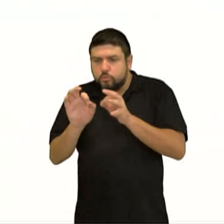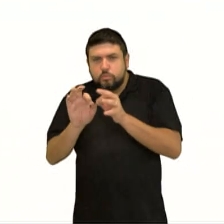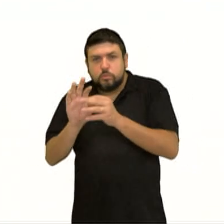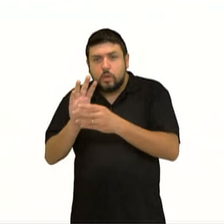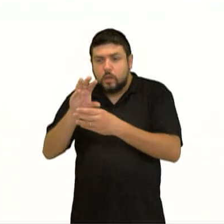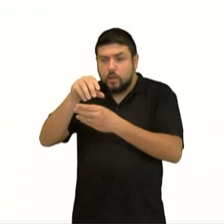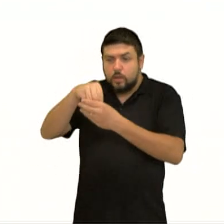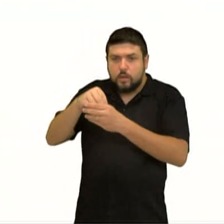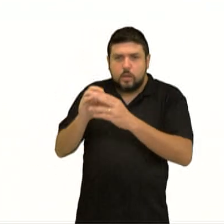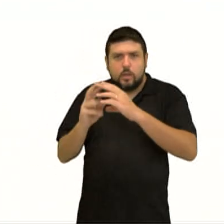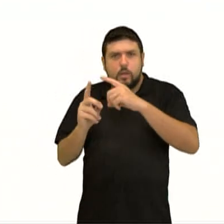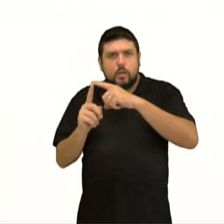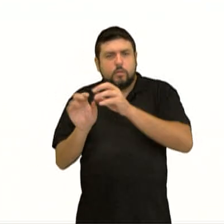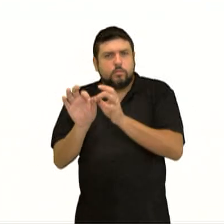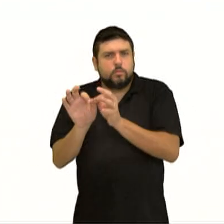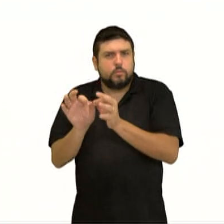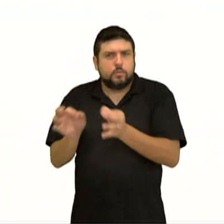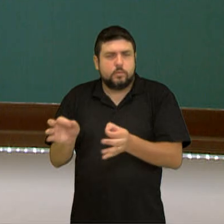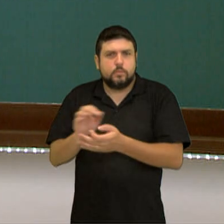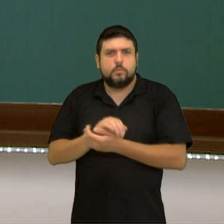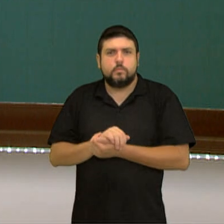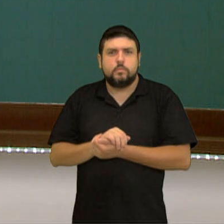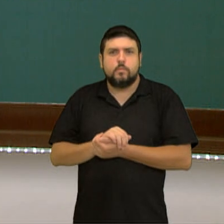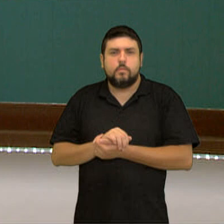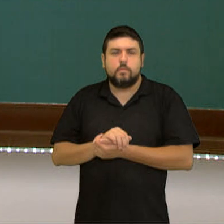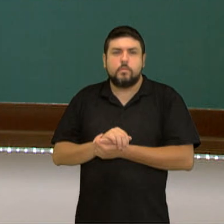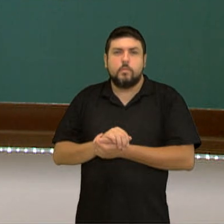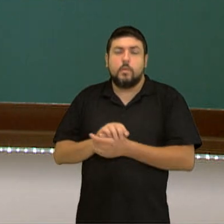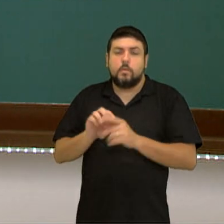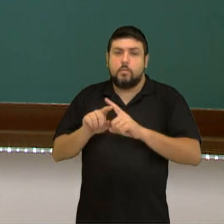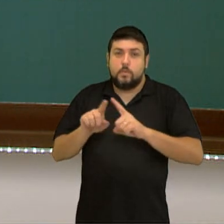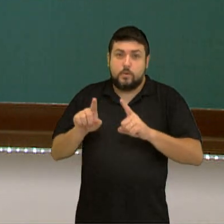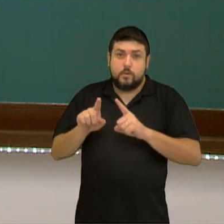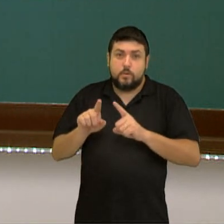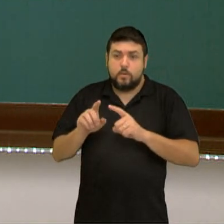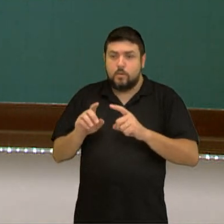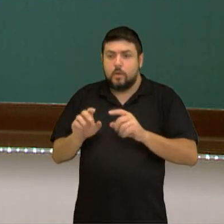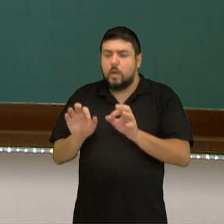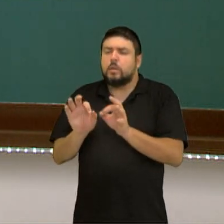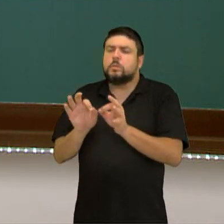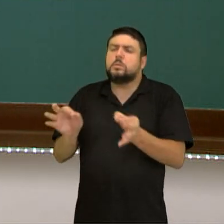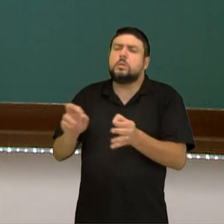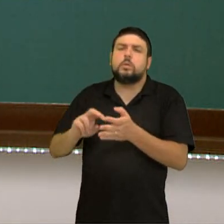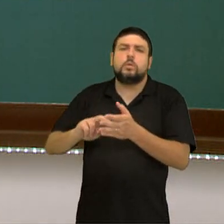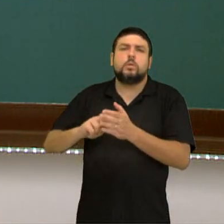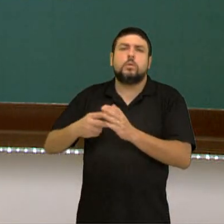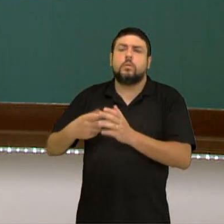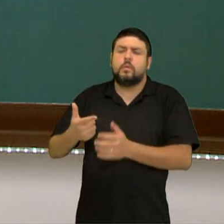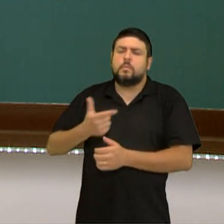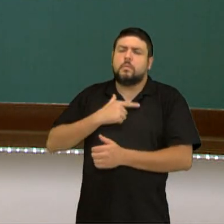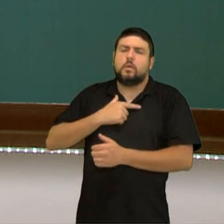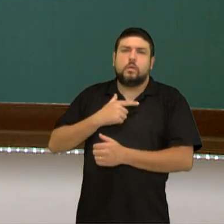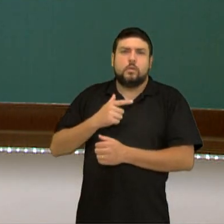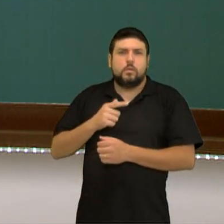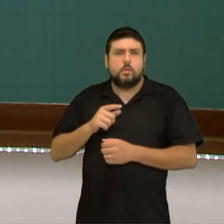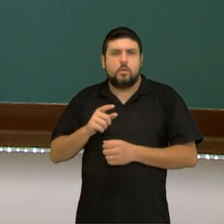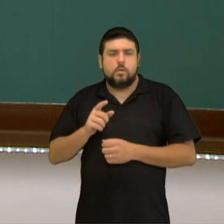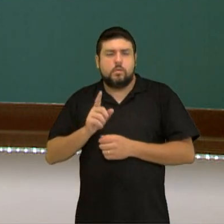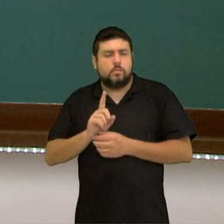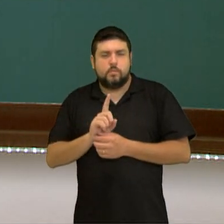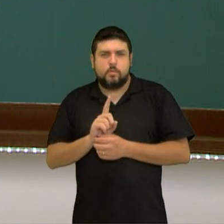né? Não é porque elas são mais simples que elas vão ser feias e com menos detalhes, mas elas são mais